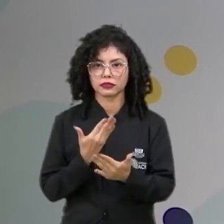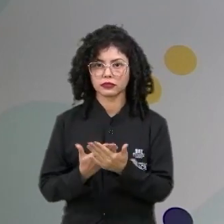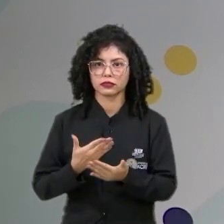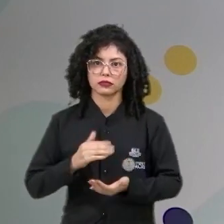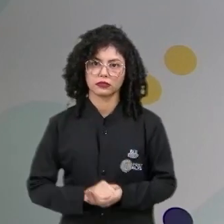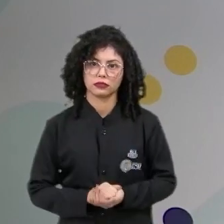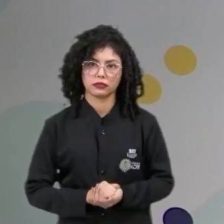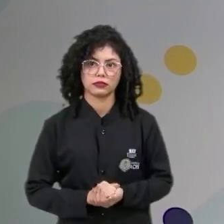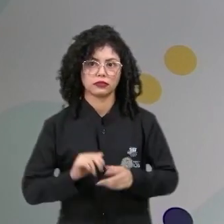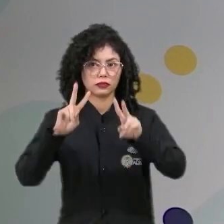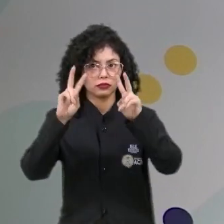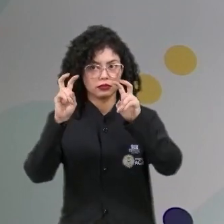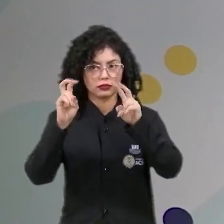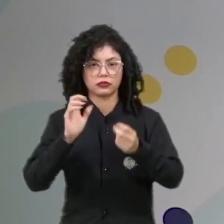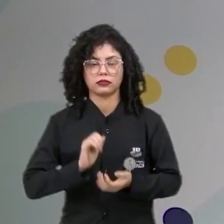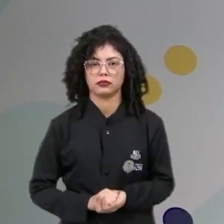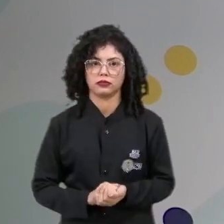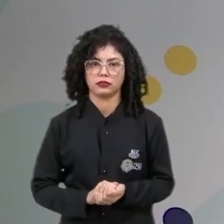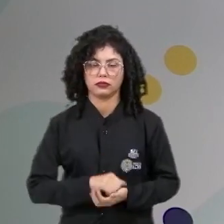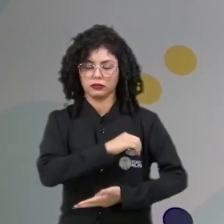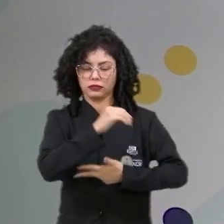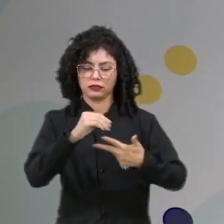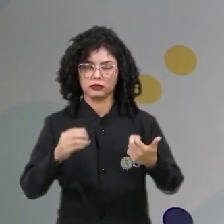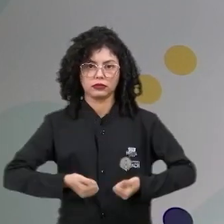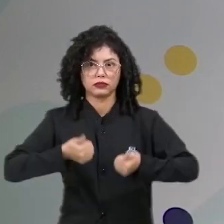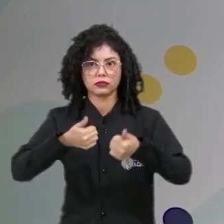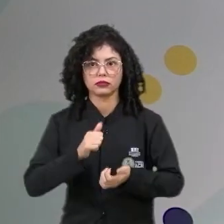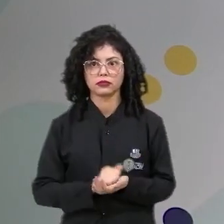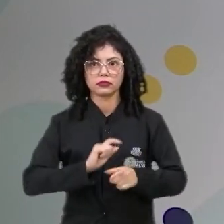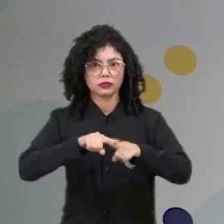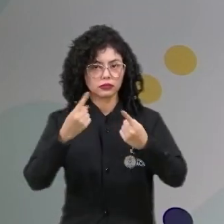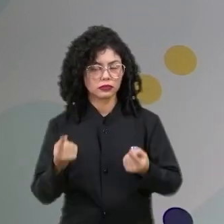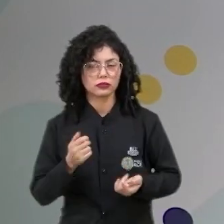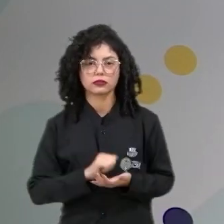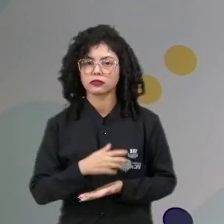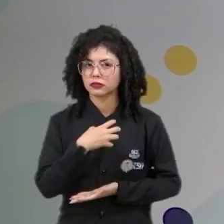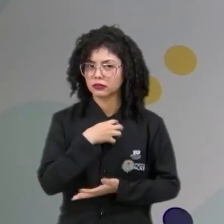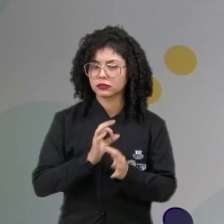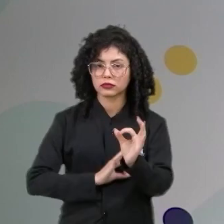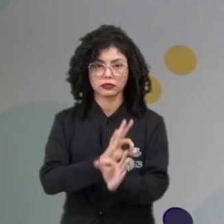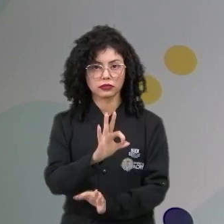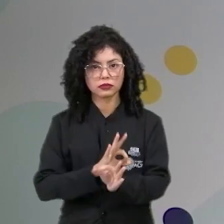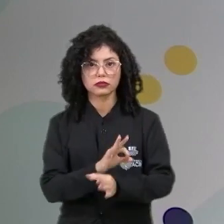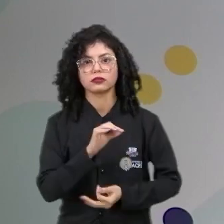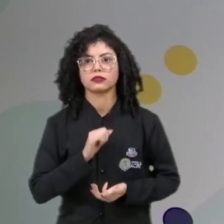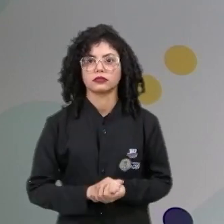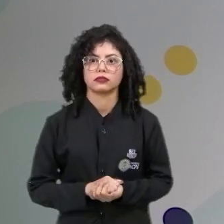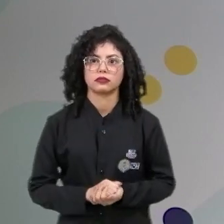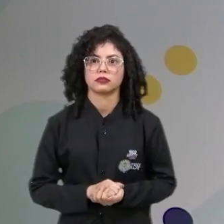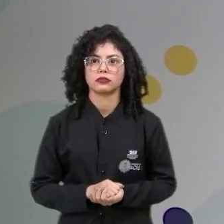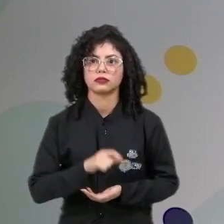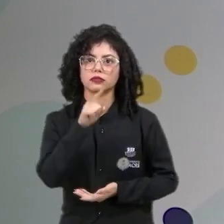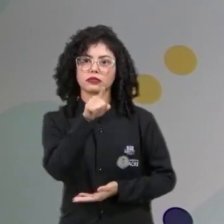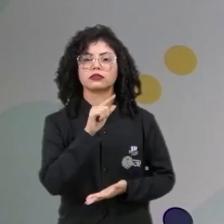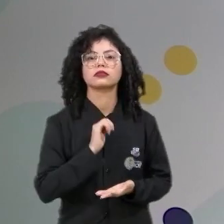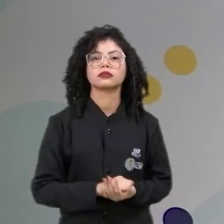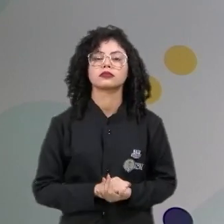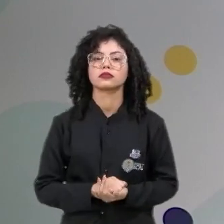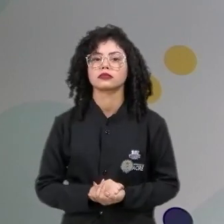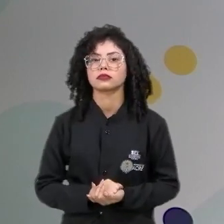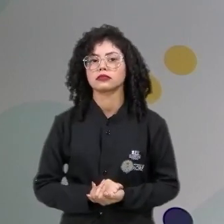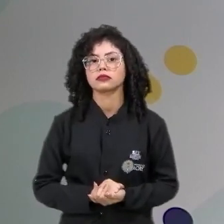aula sobre o nosso pré-ENEM legal, mais um momento de preparação para vocês